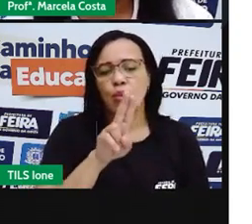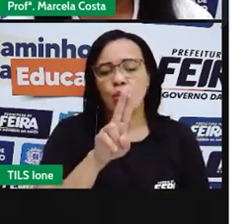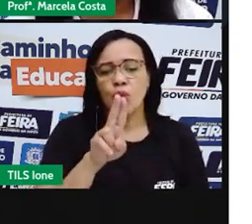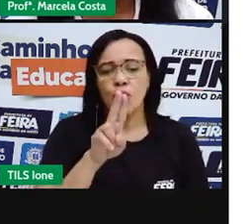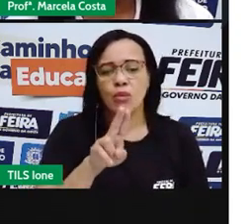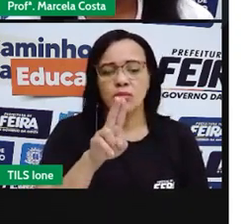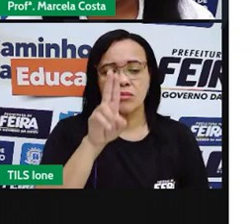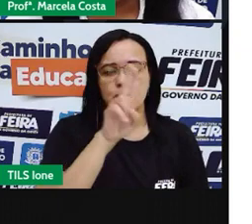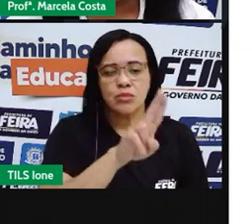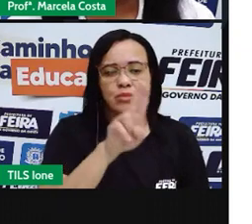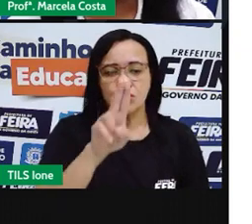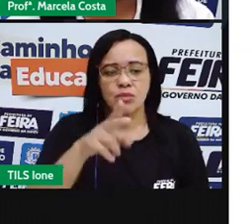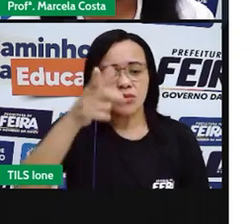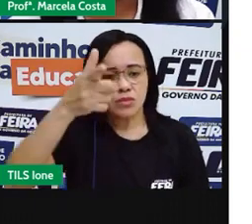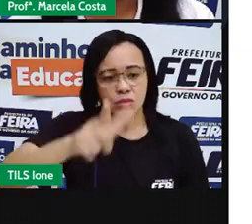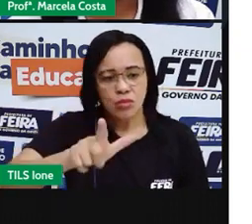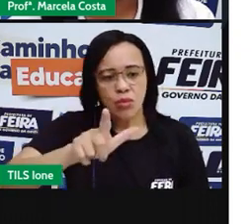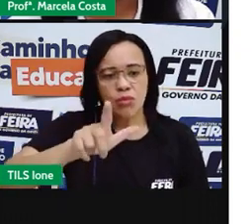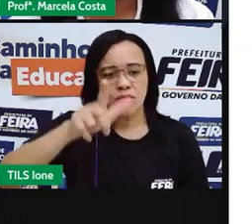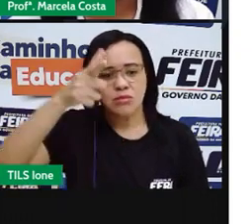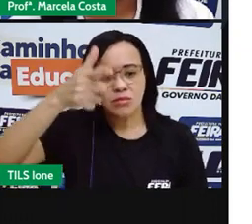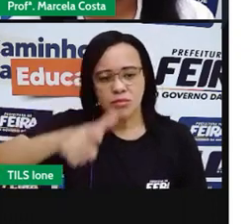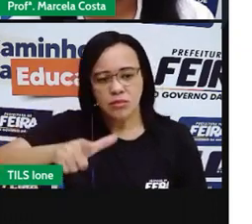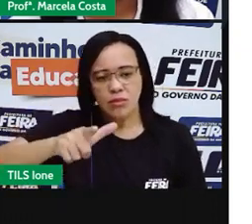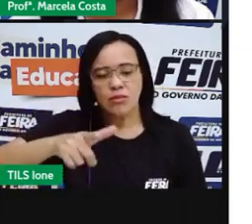se repetindo nessa palavra?